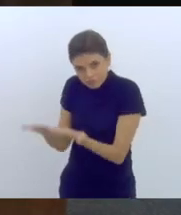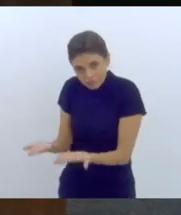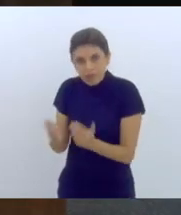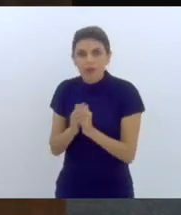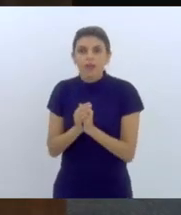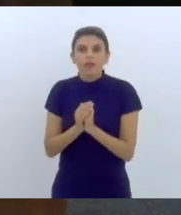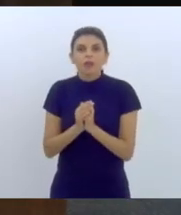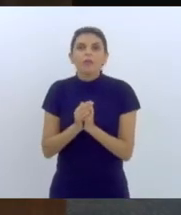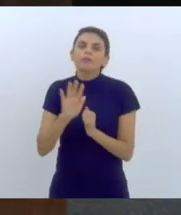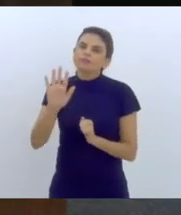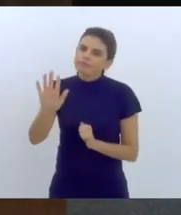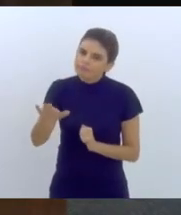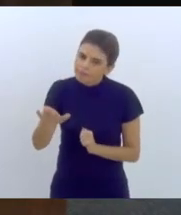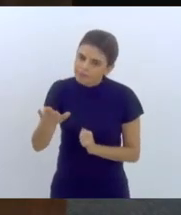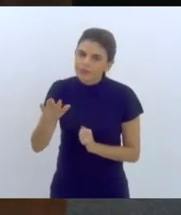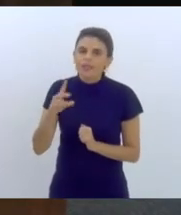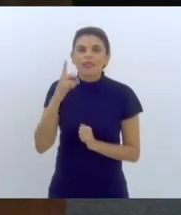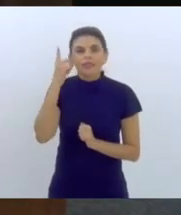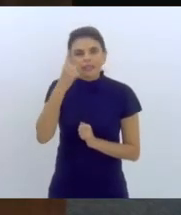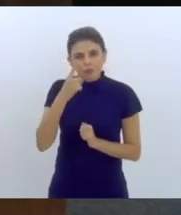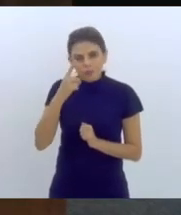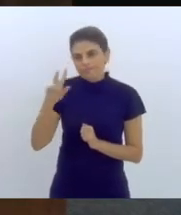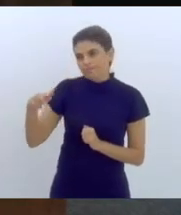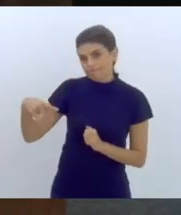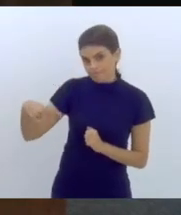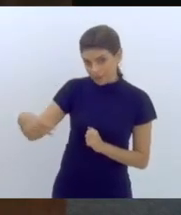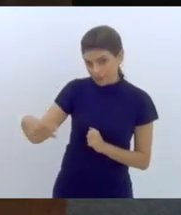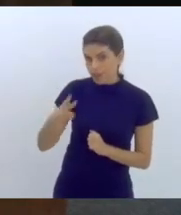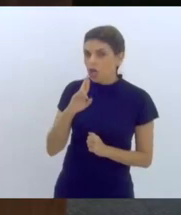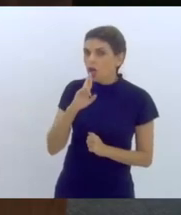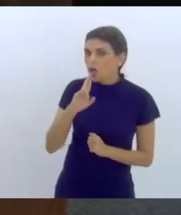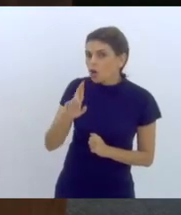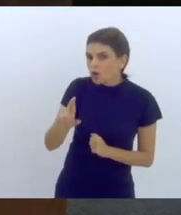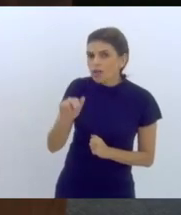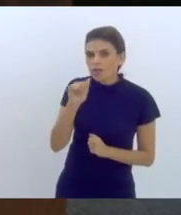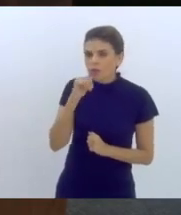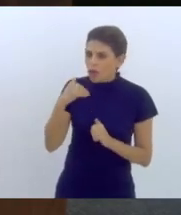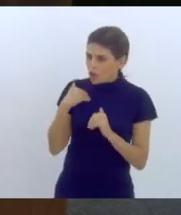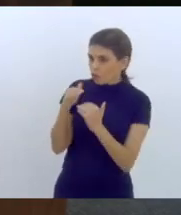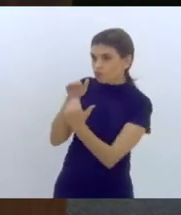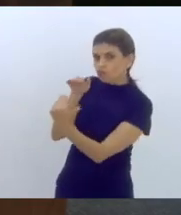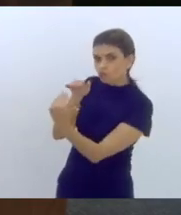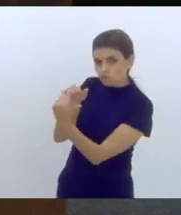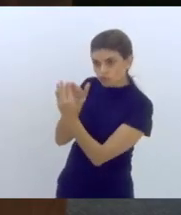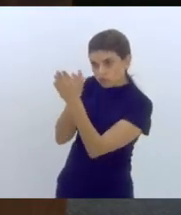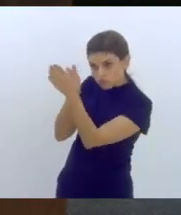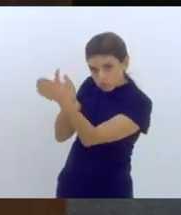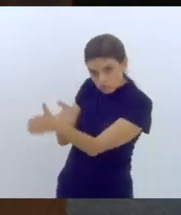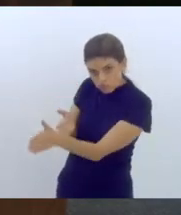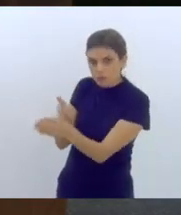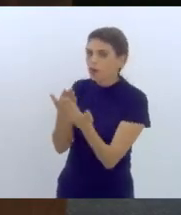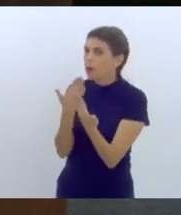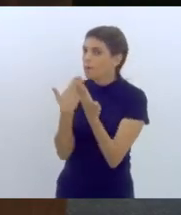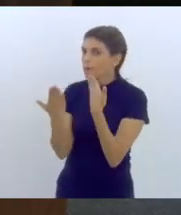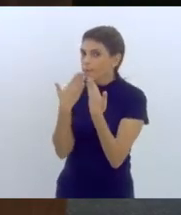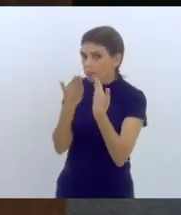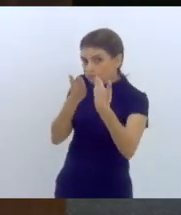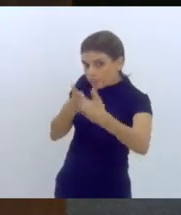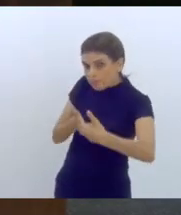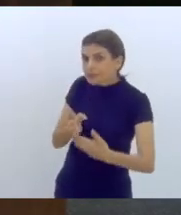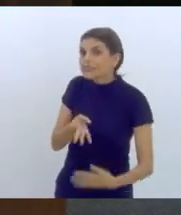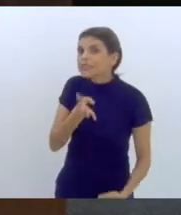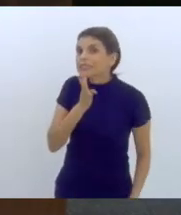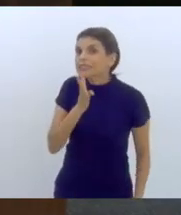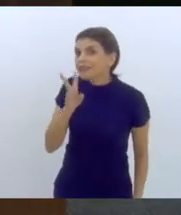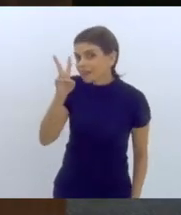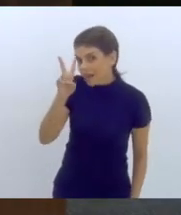Deputado, presidente Rodrigo Amorim, me dirijo a Vossa Excelência, lembrando que há uma